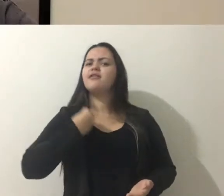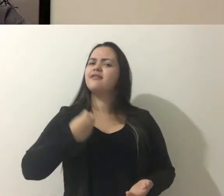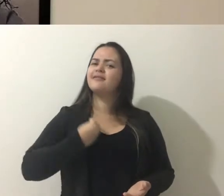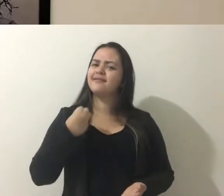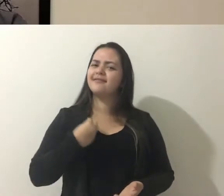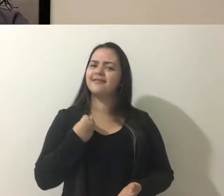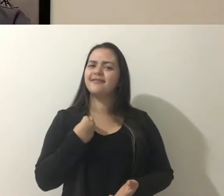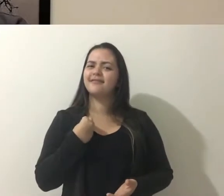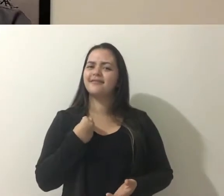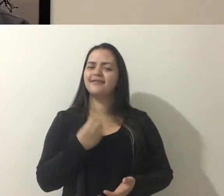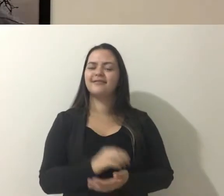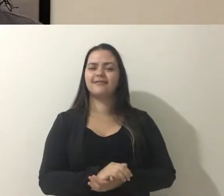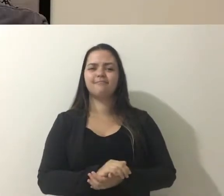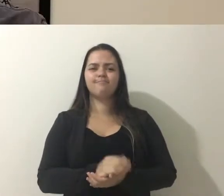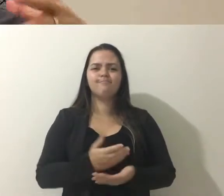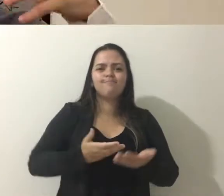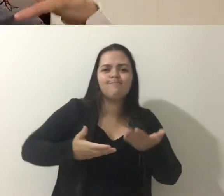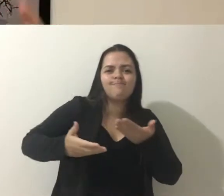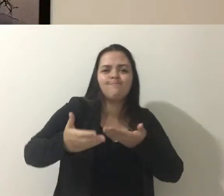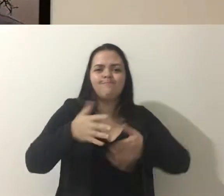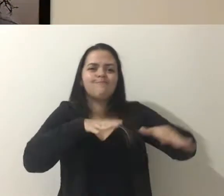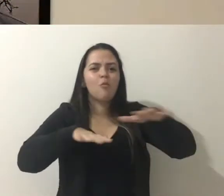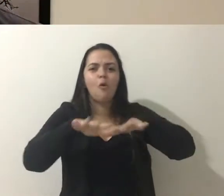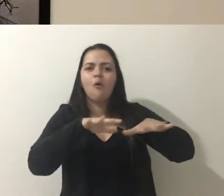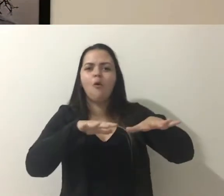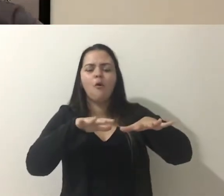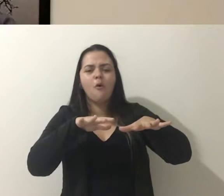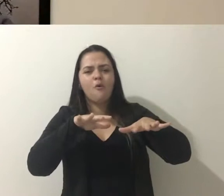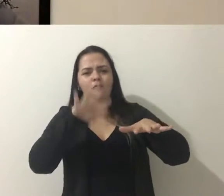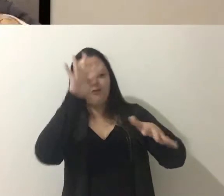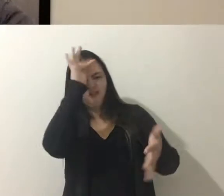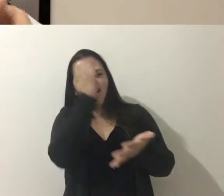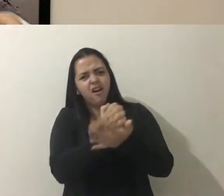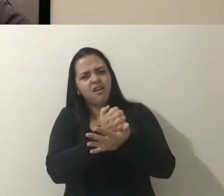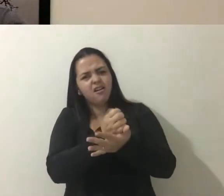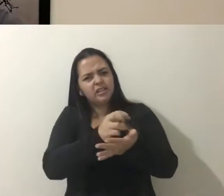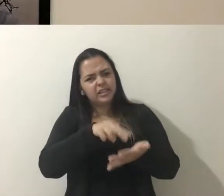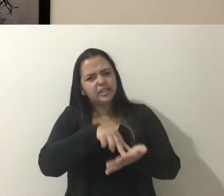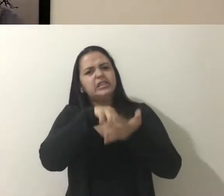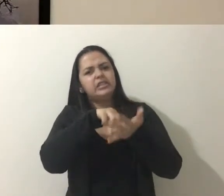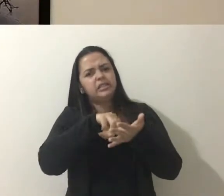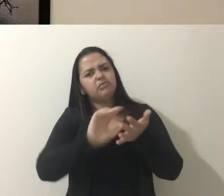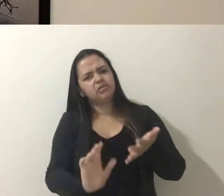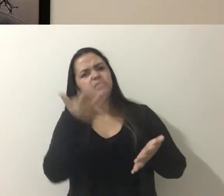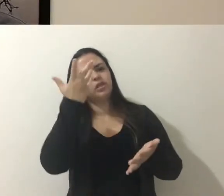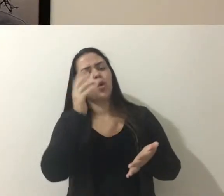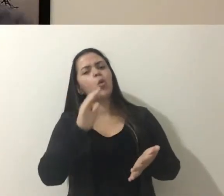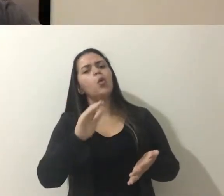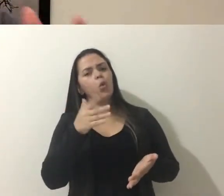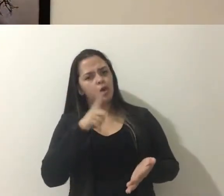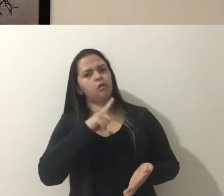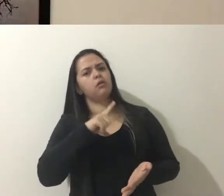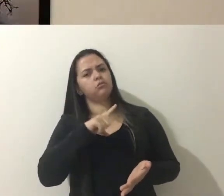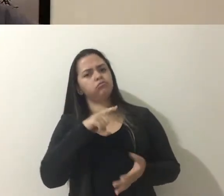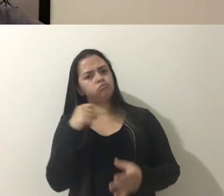a nossa fé se torna dinâmica, a nossa fé se torna eficaz quando ela se fundamenta nessa verdade. Ela